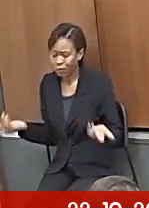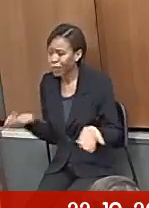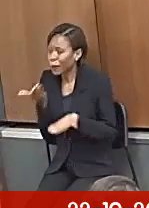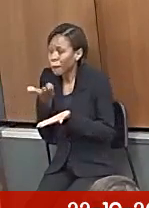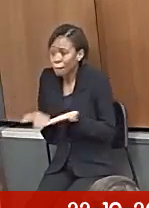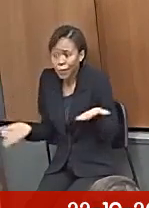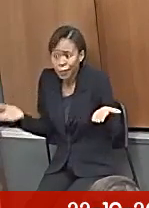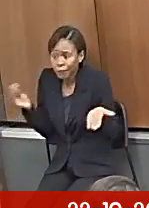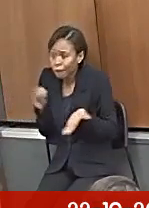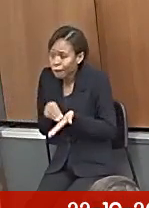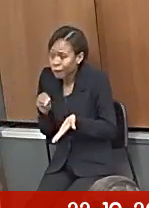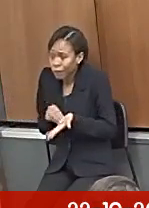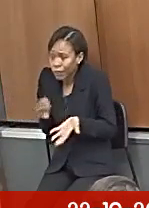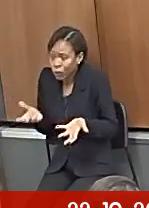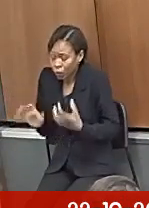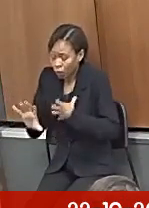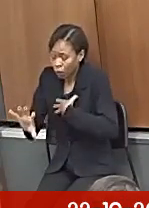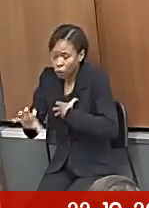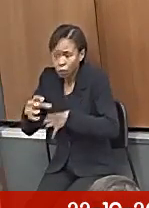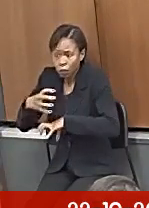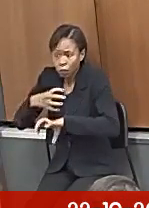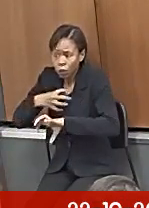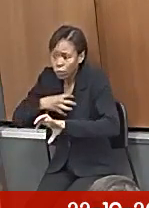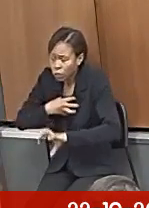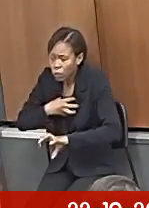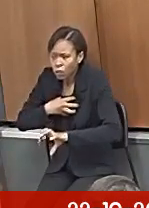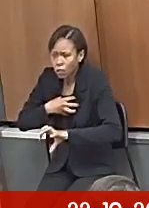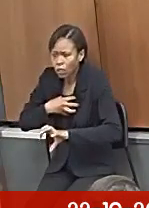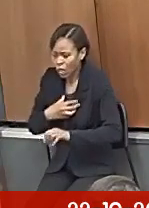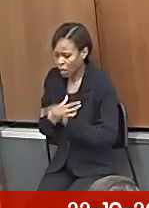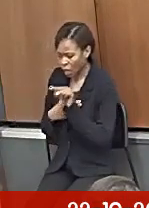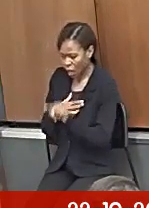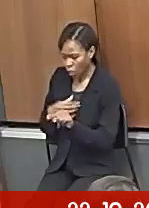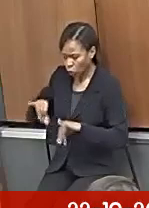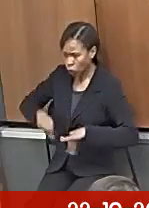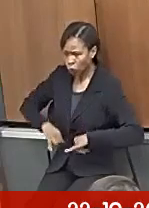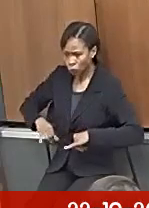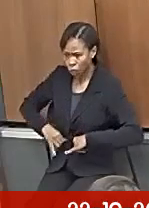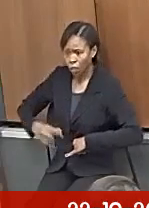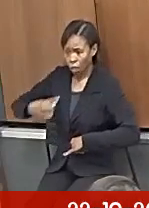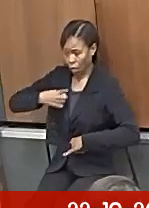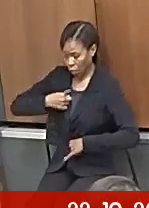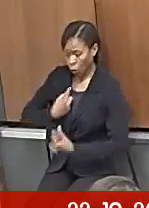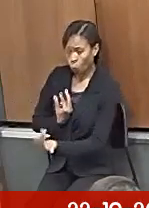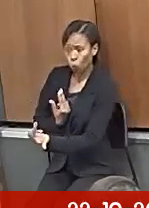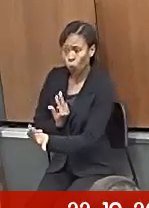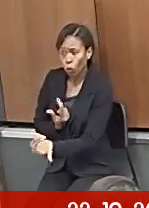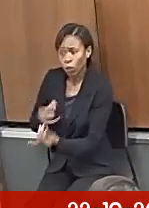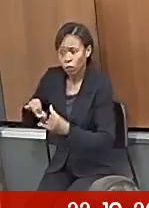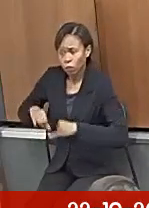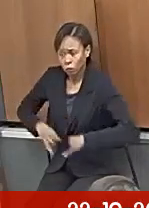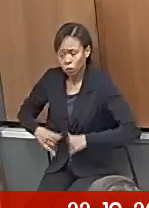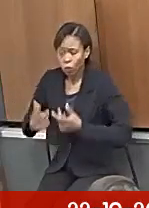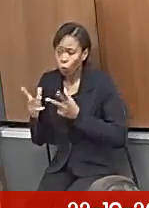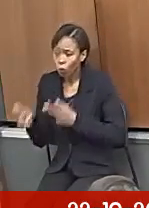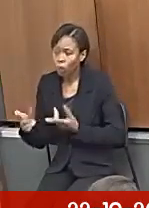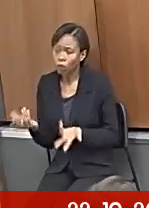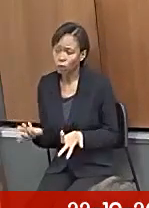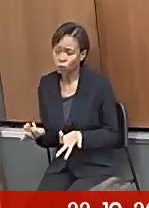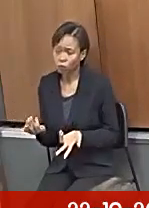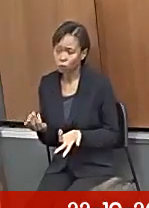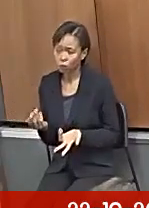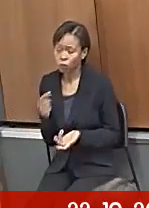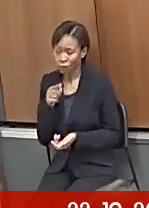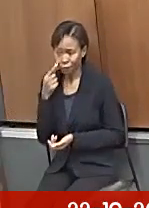Nós perdemos a empatia, o que dói na Mariana, dói em mim. Dói em mim. O dia que eu vi a reportagem, Mariana,